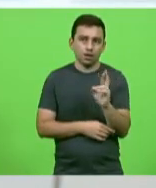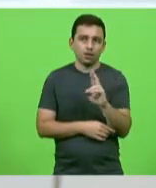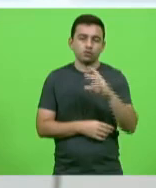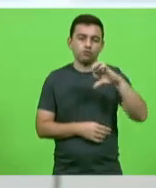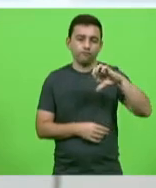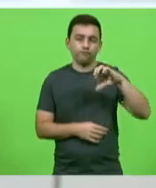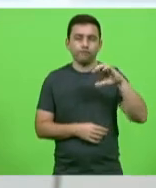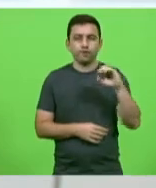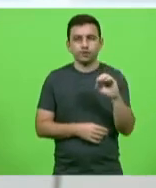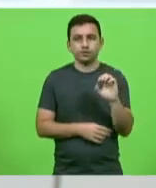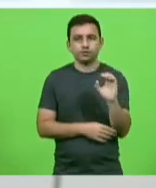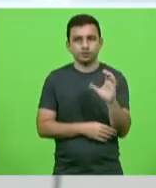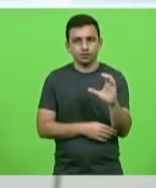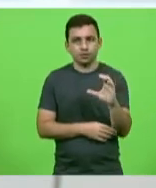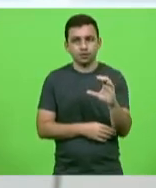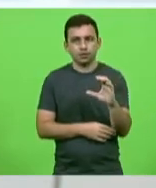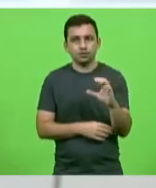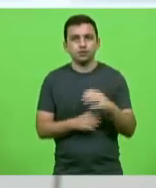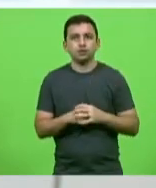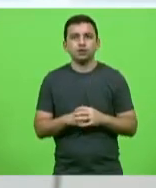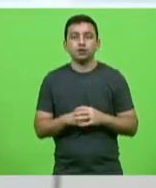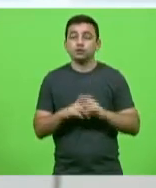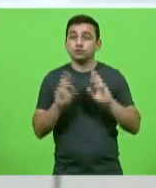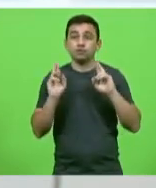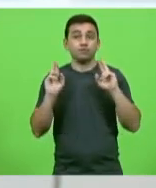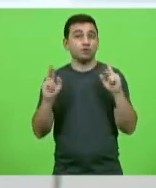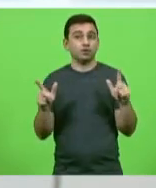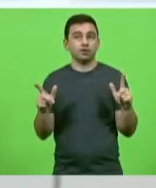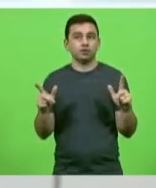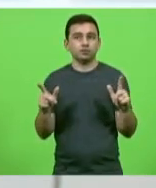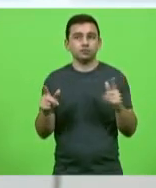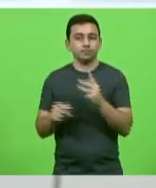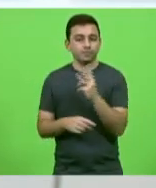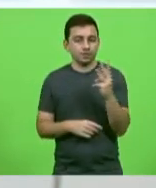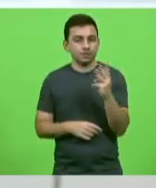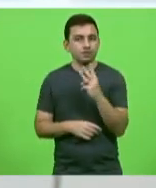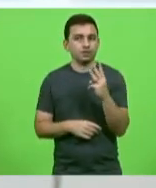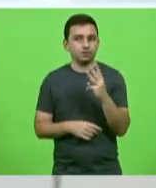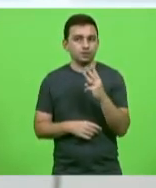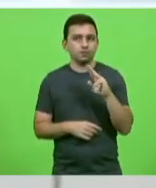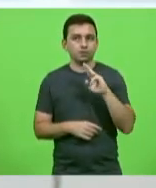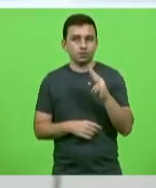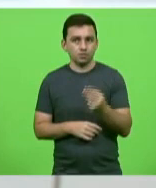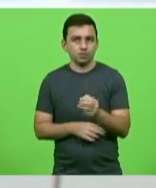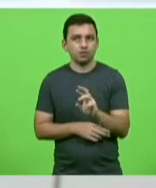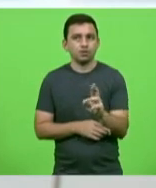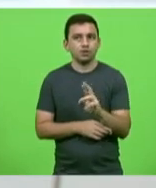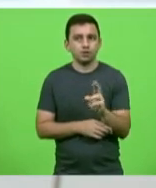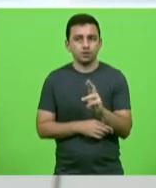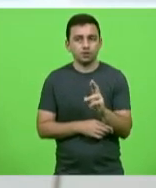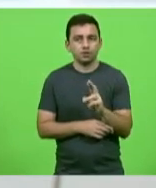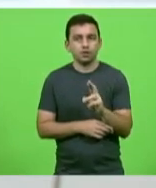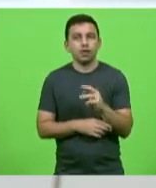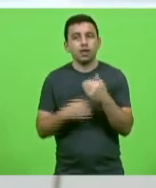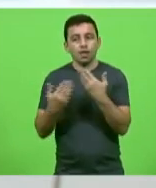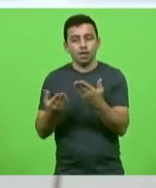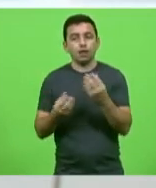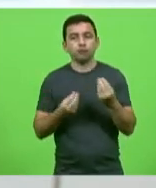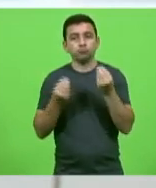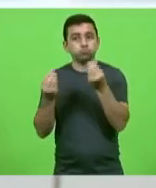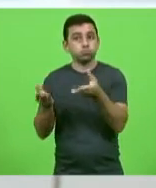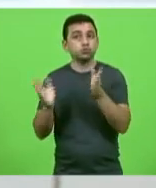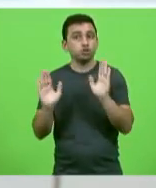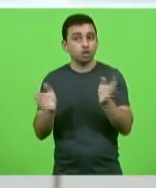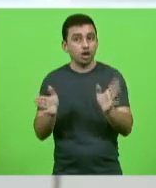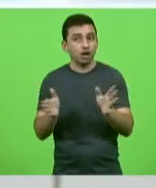90 centavos em contraposição aos 33 milhões de reais que ela receberá e